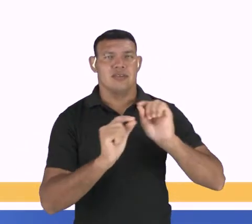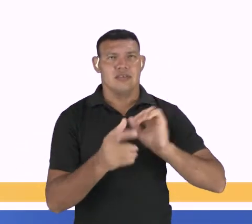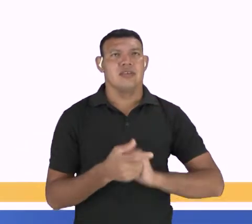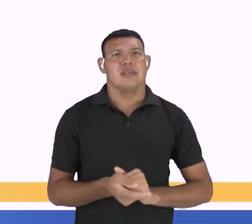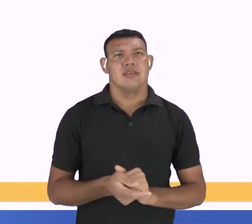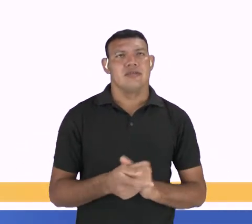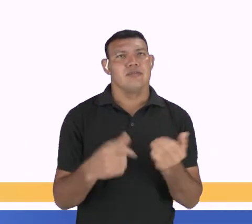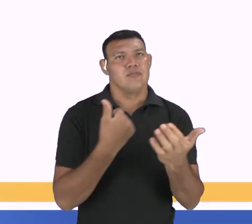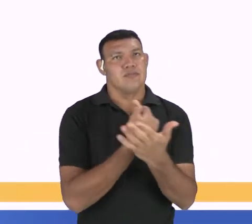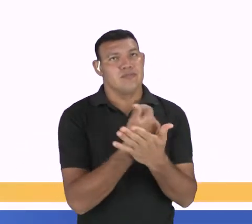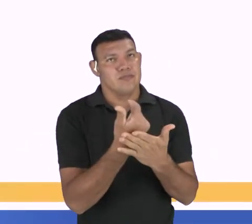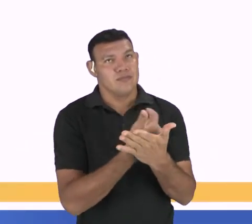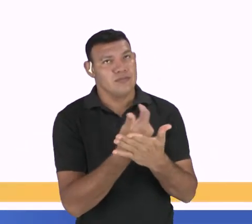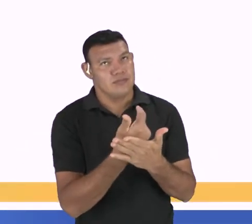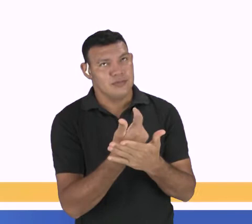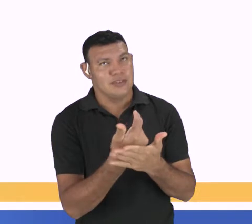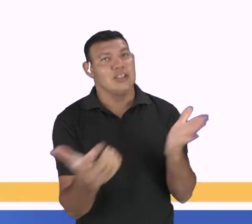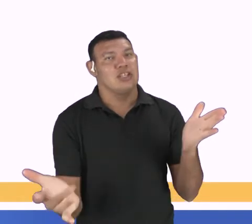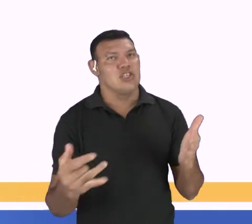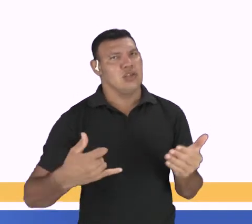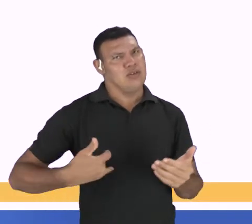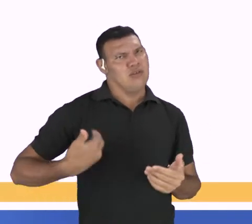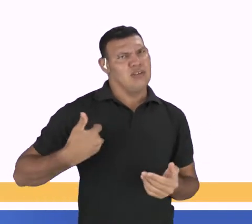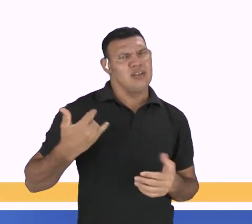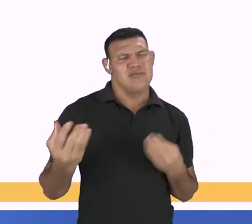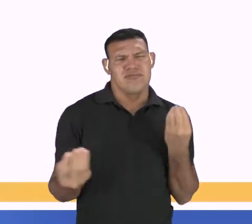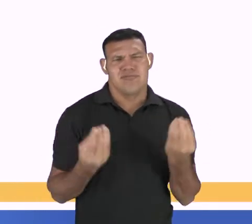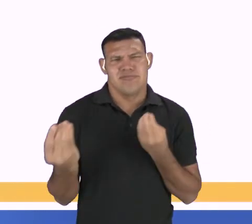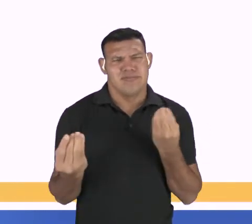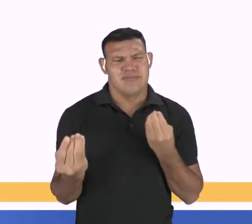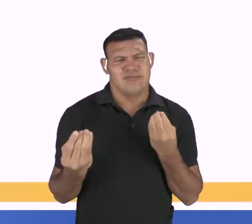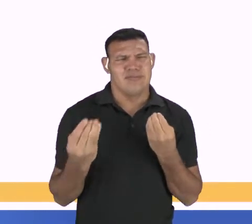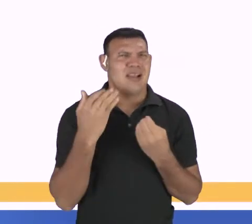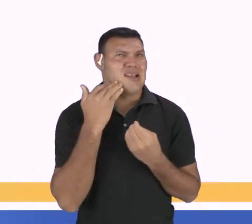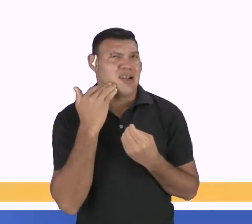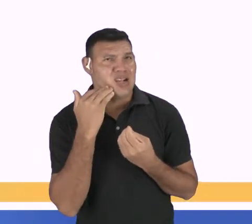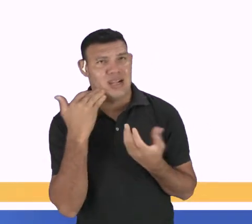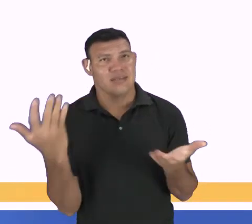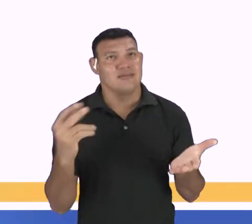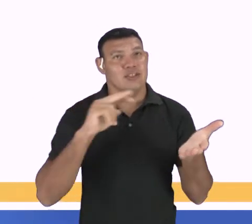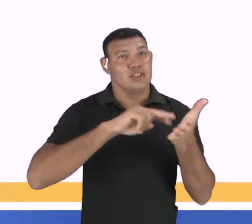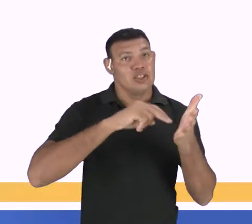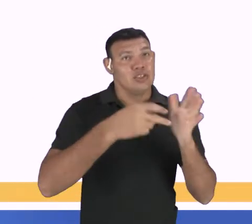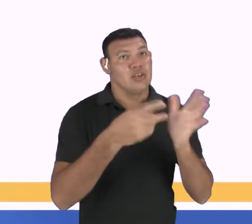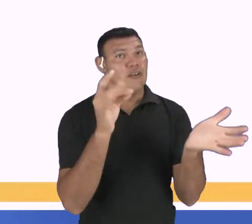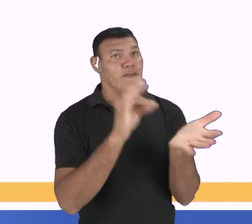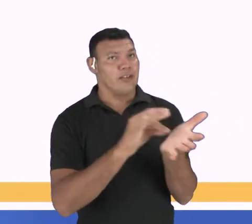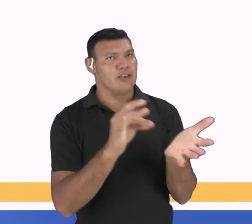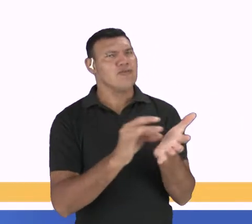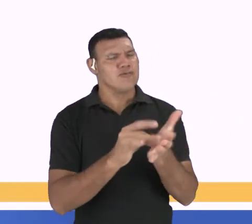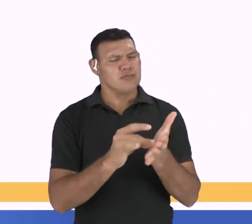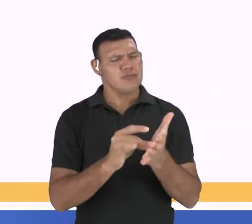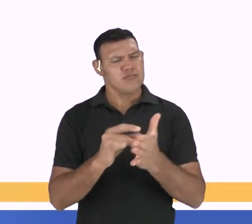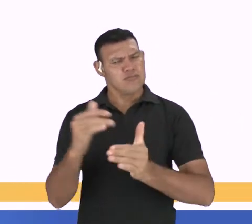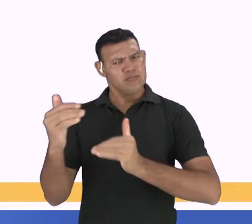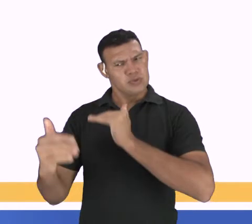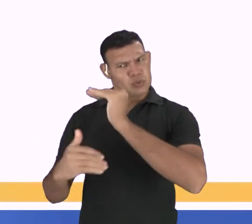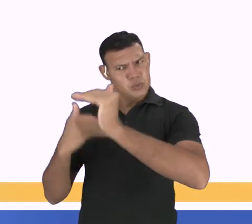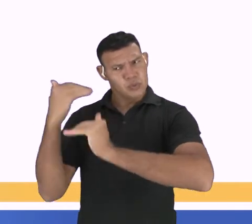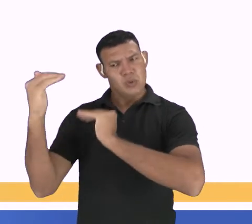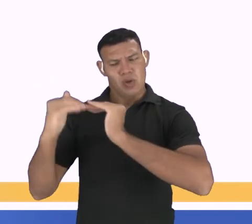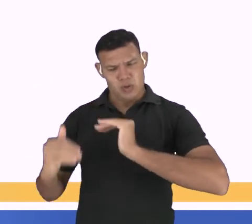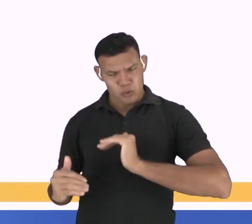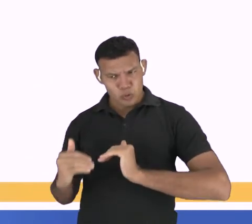dizer aqui no Brasil, né? Aí tem alguns exemplos na imagem que vocês observam do filme, né?